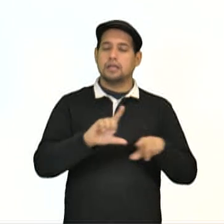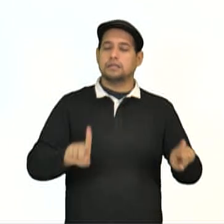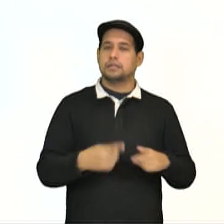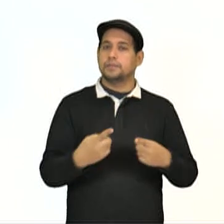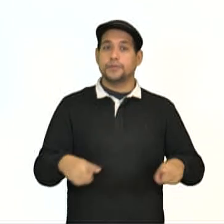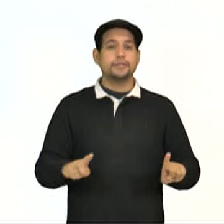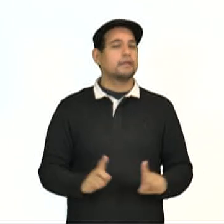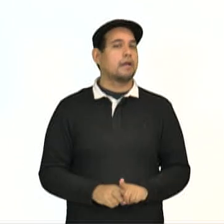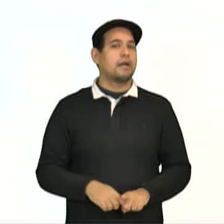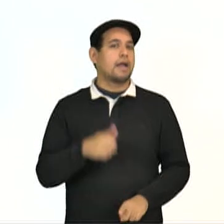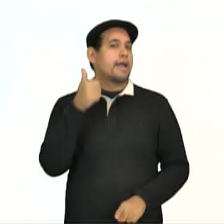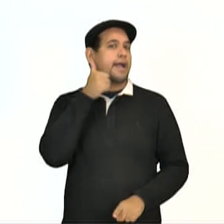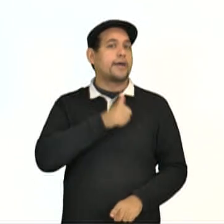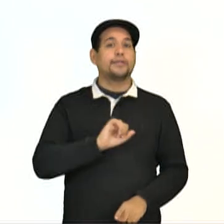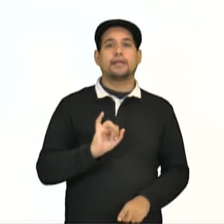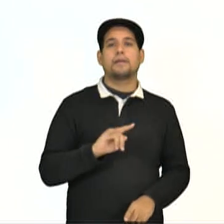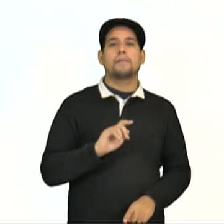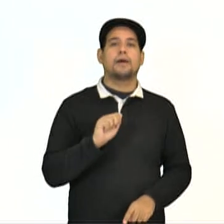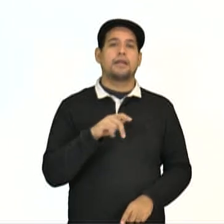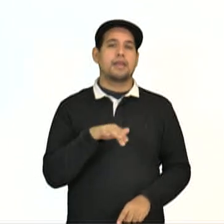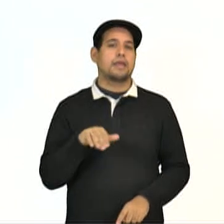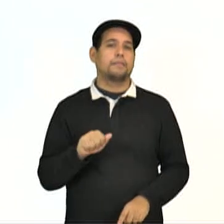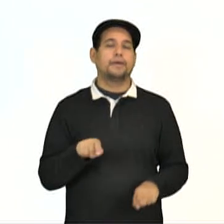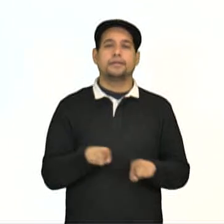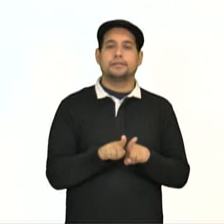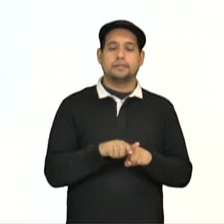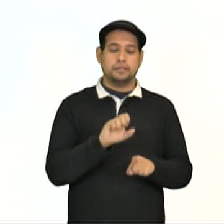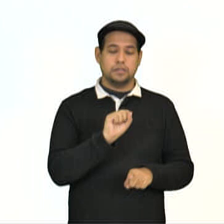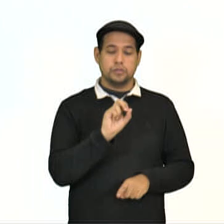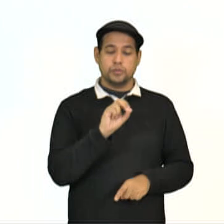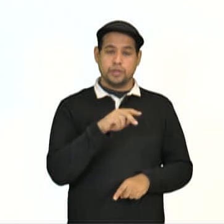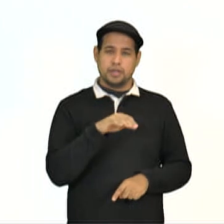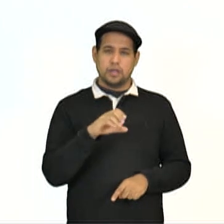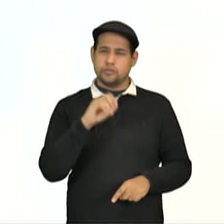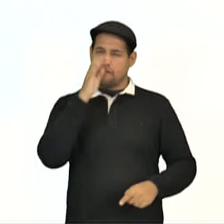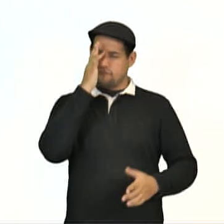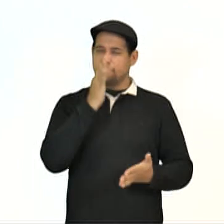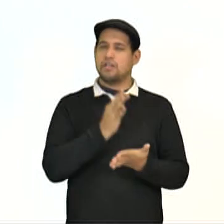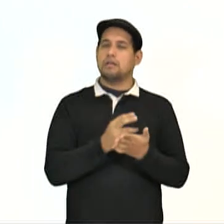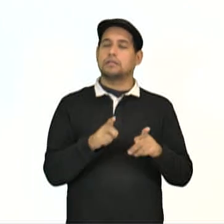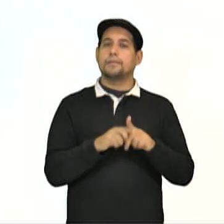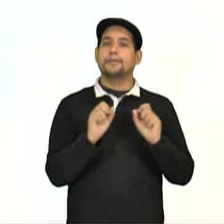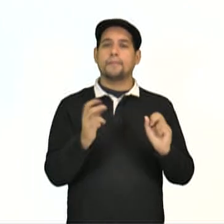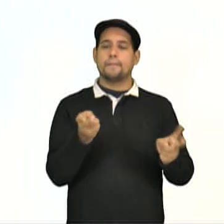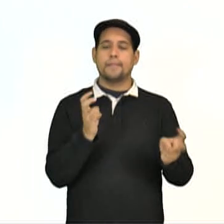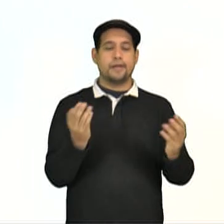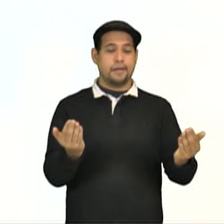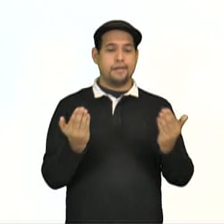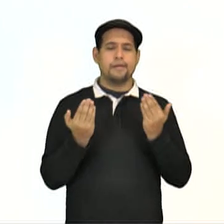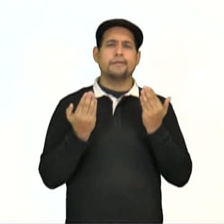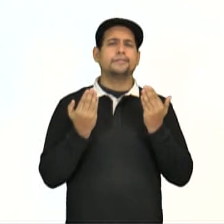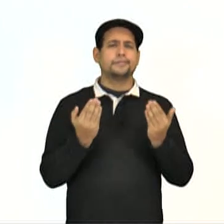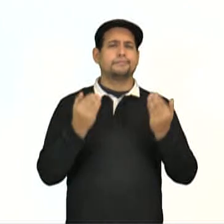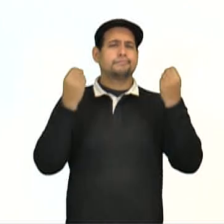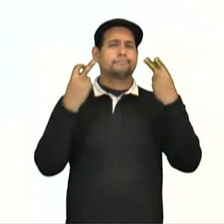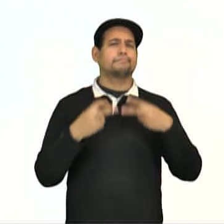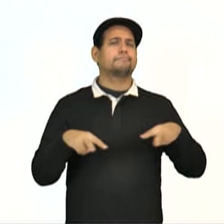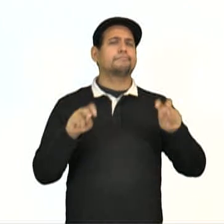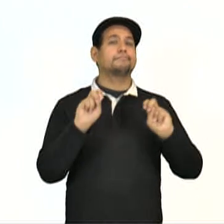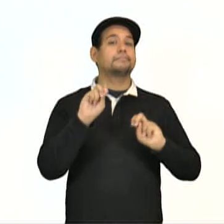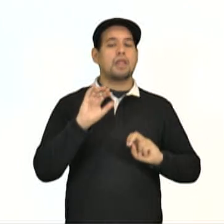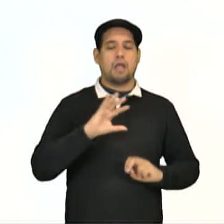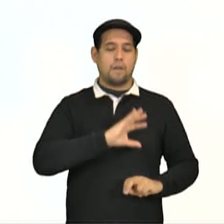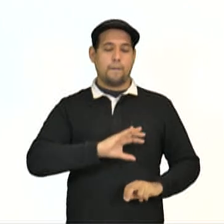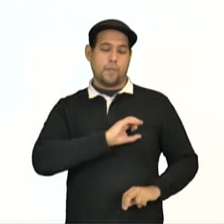música Garota de Ipanema e o soneto de fidelidade, podemos perceber que ambos falam de amor, mas de